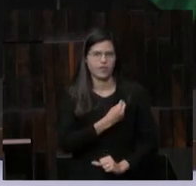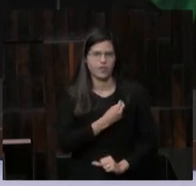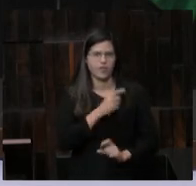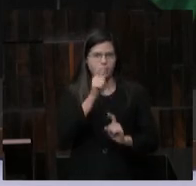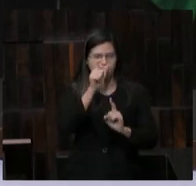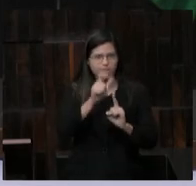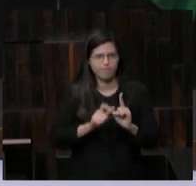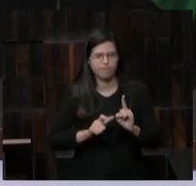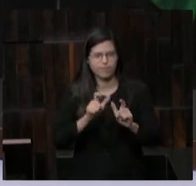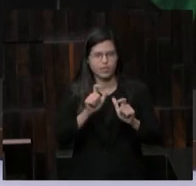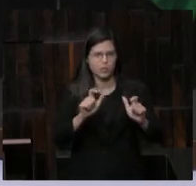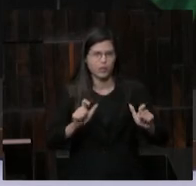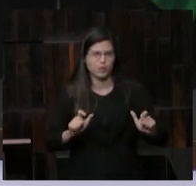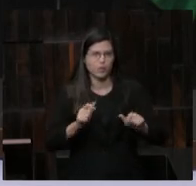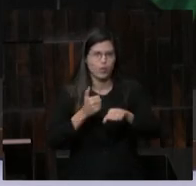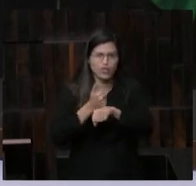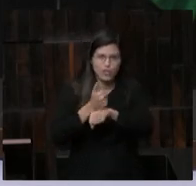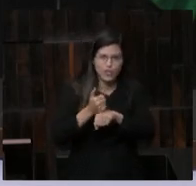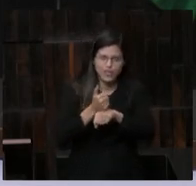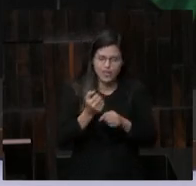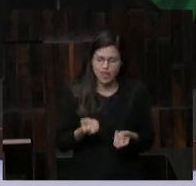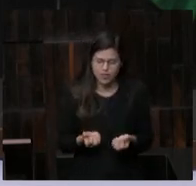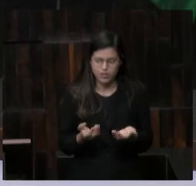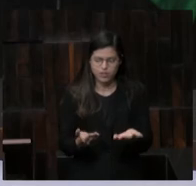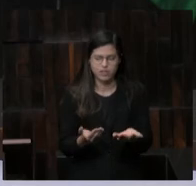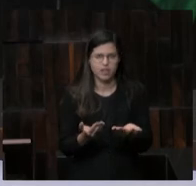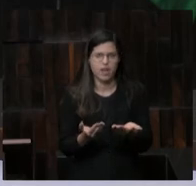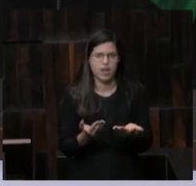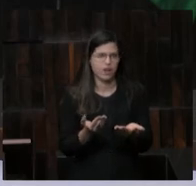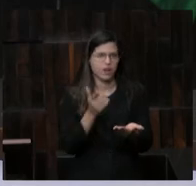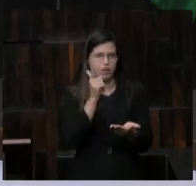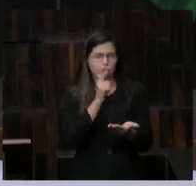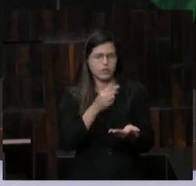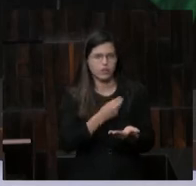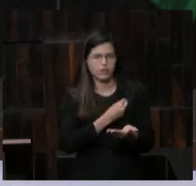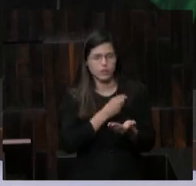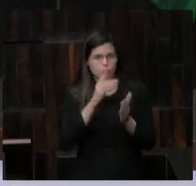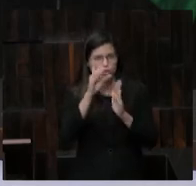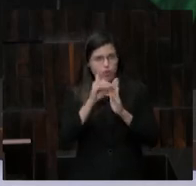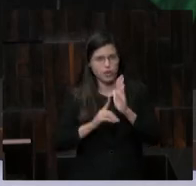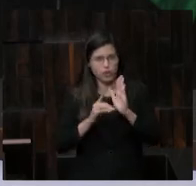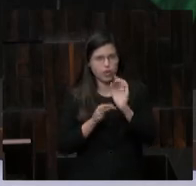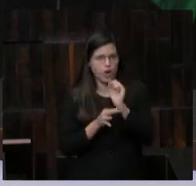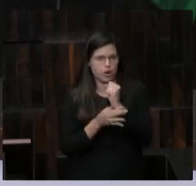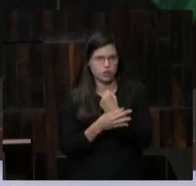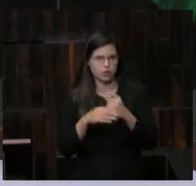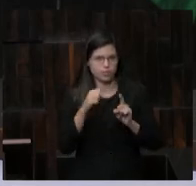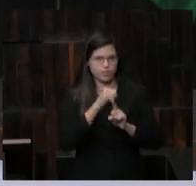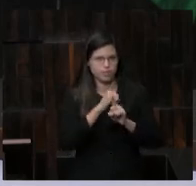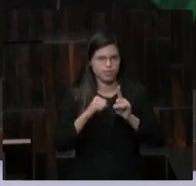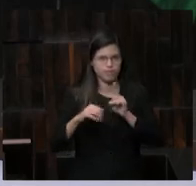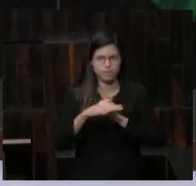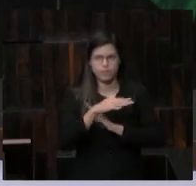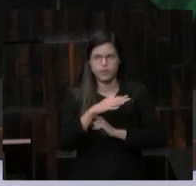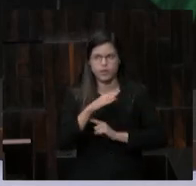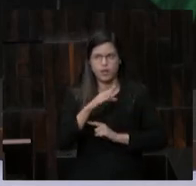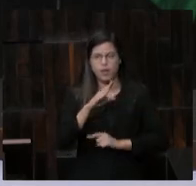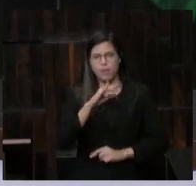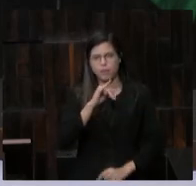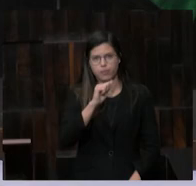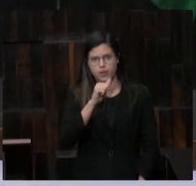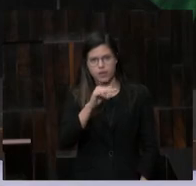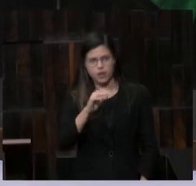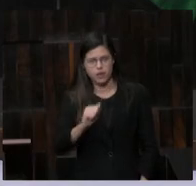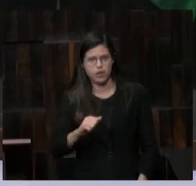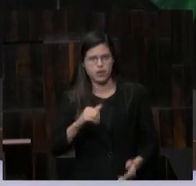para que ela possa viver com todos os seus direitos garantidos na sociedade. Bia Pacheco,